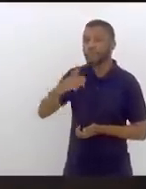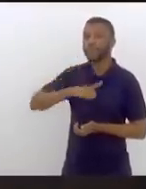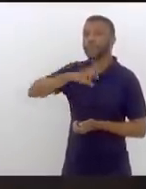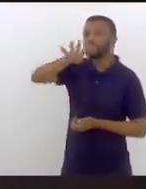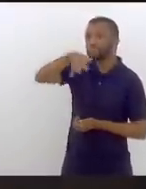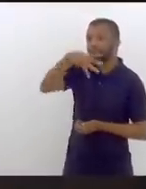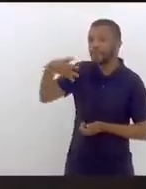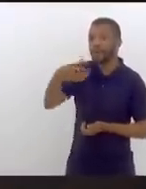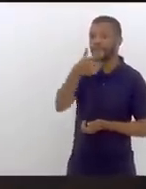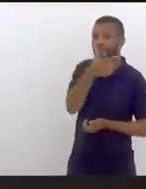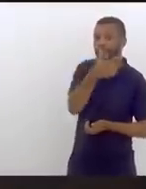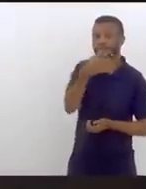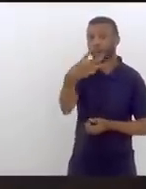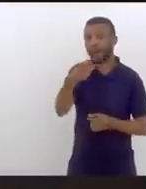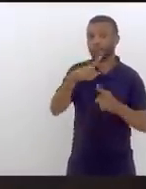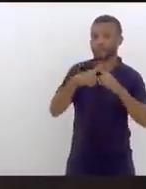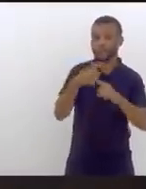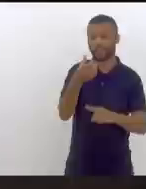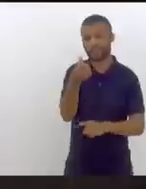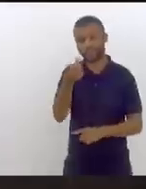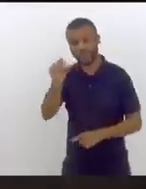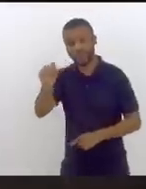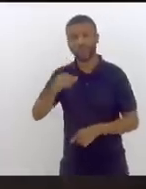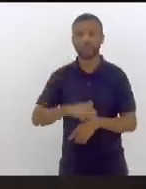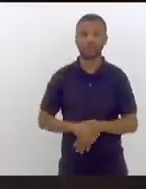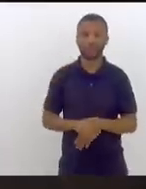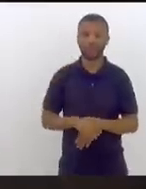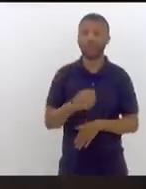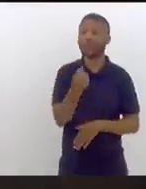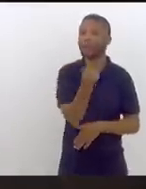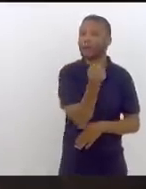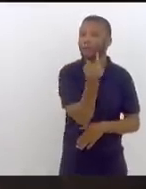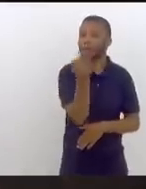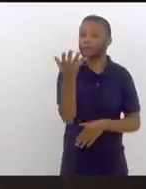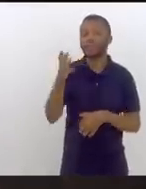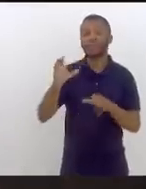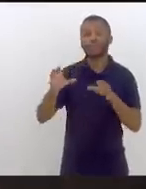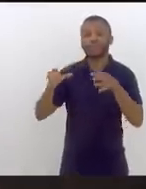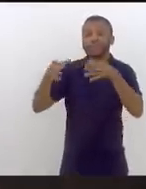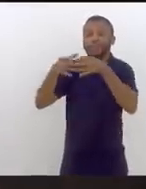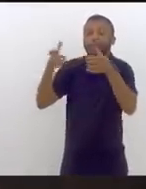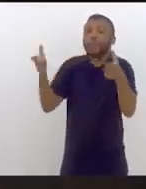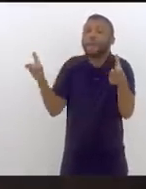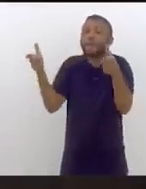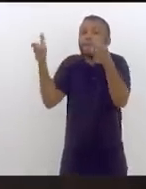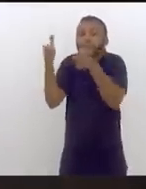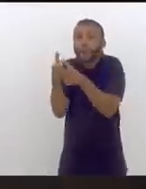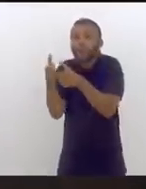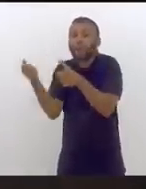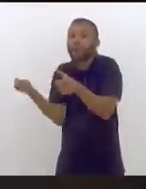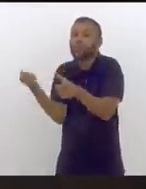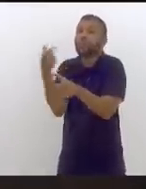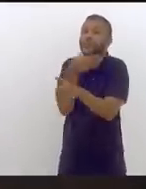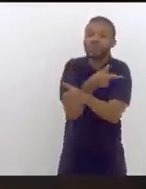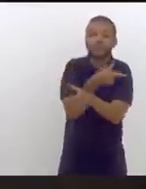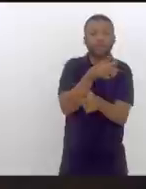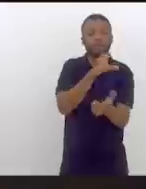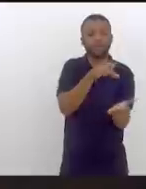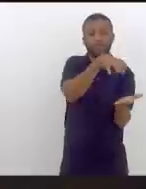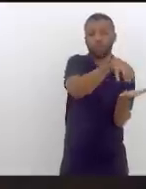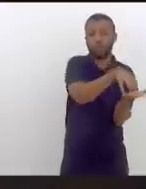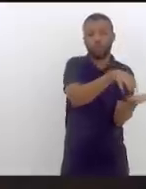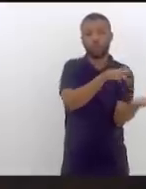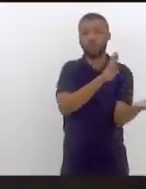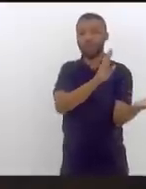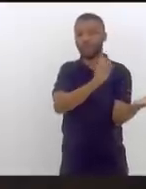de 2472 12 por 48 com efetivo muito menor do que os batalhões e você